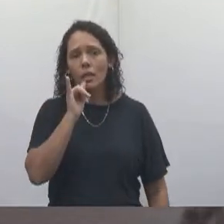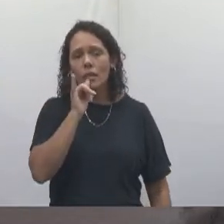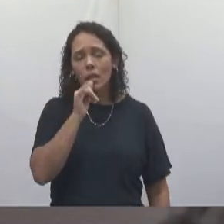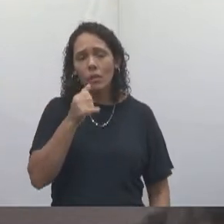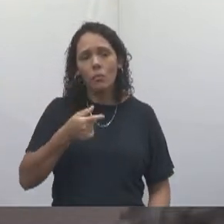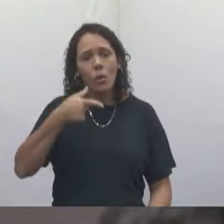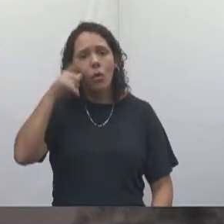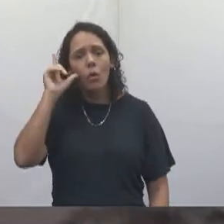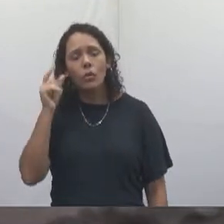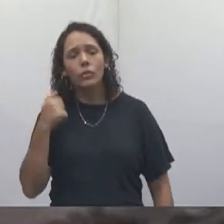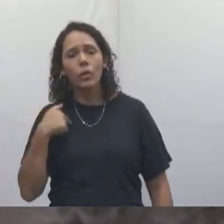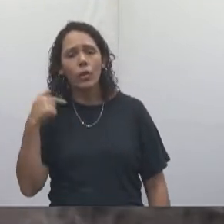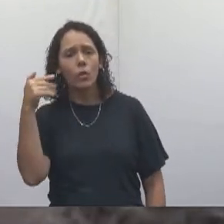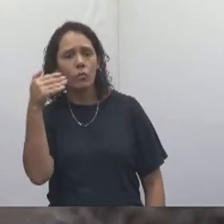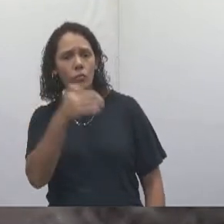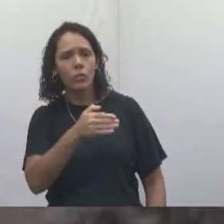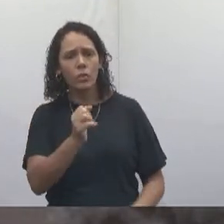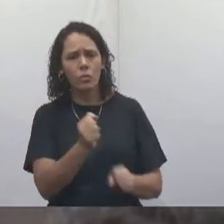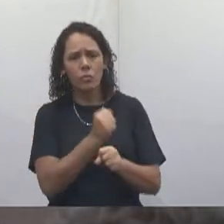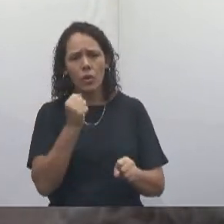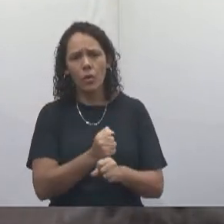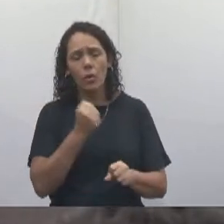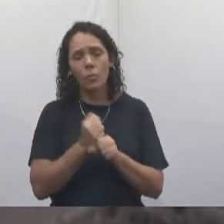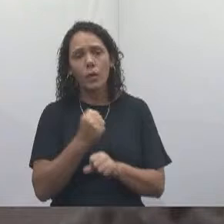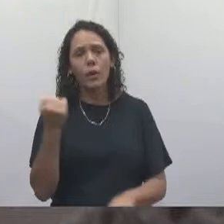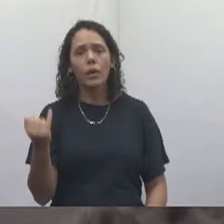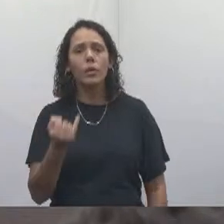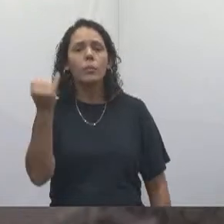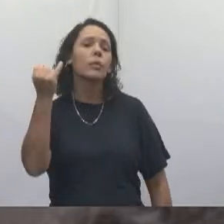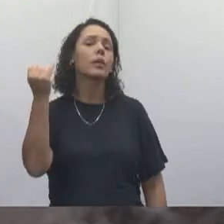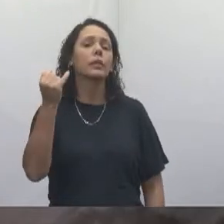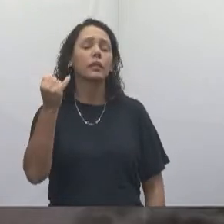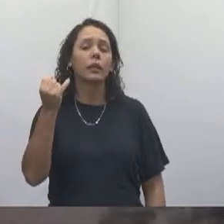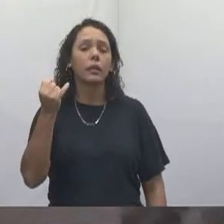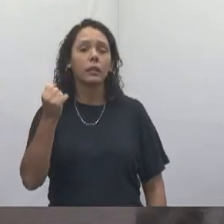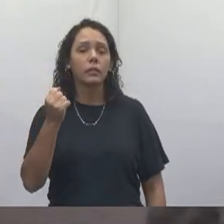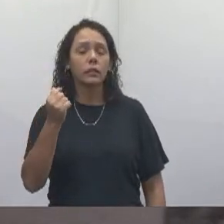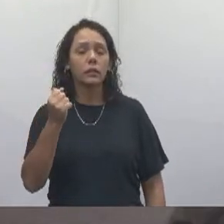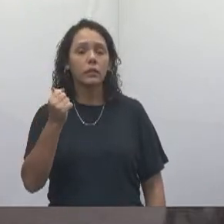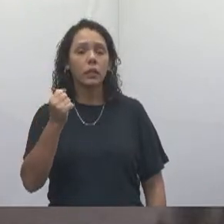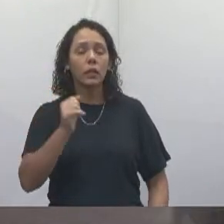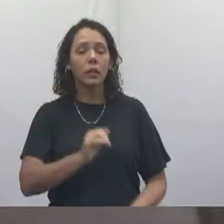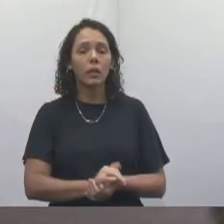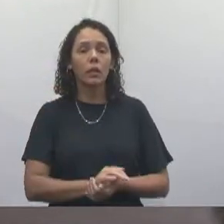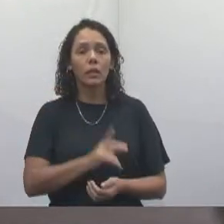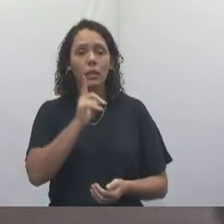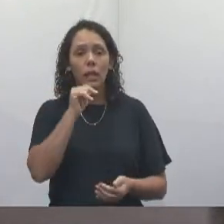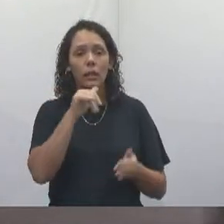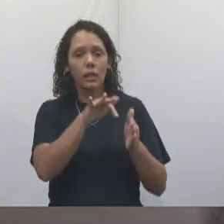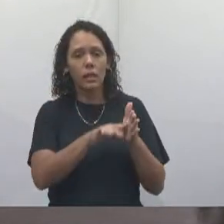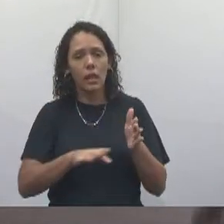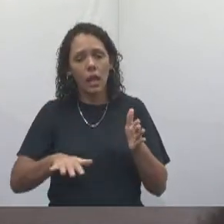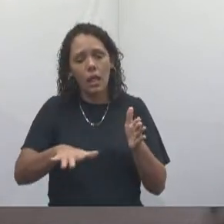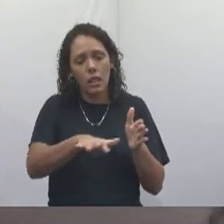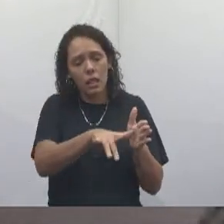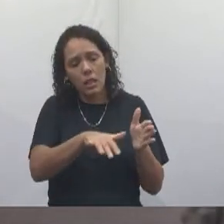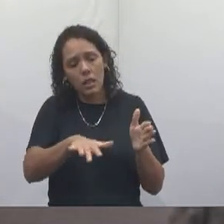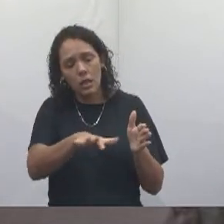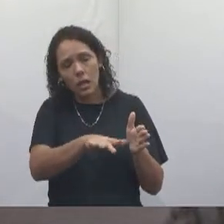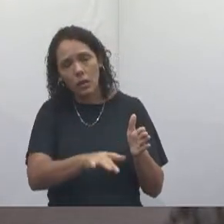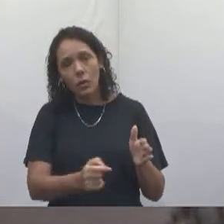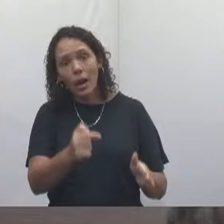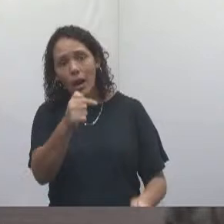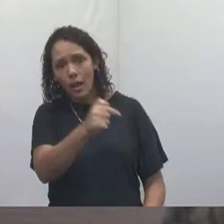Vila Formosa, uma obra importante para conter as águas da parte alta do Parque Santo Antônio. O piscinão está